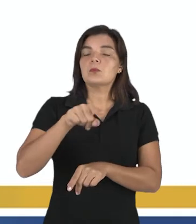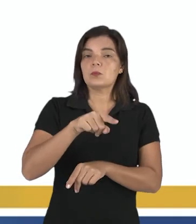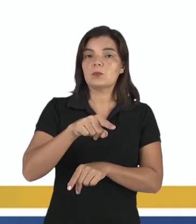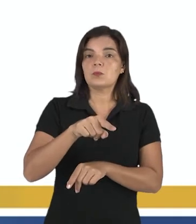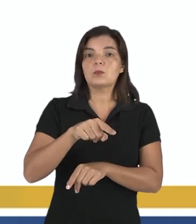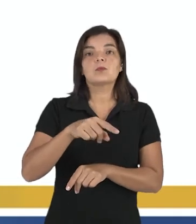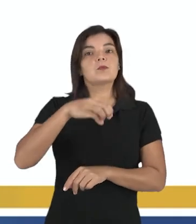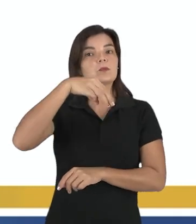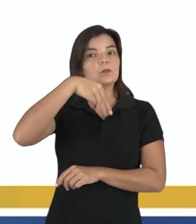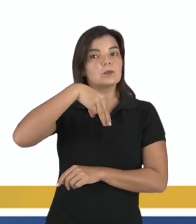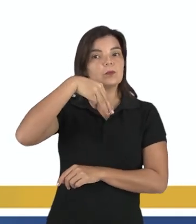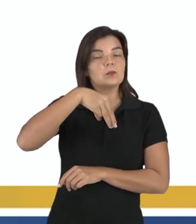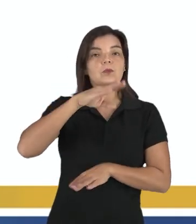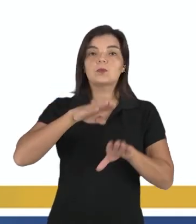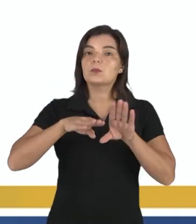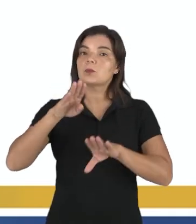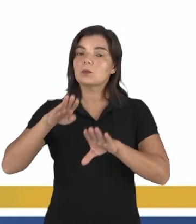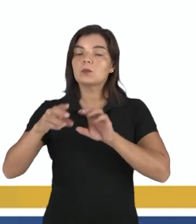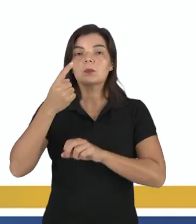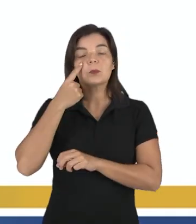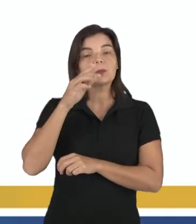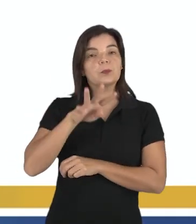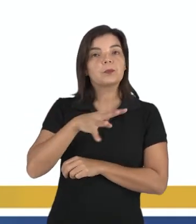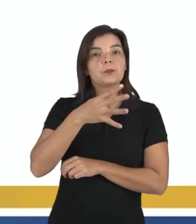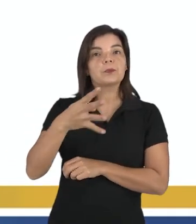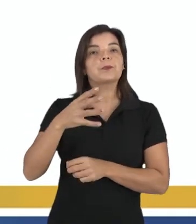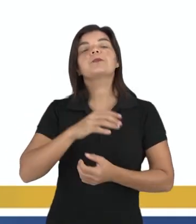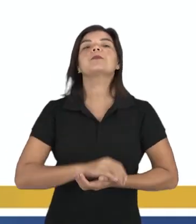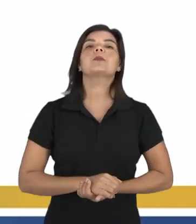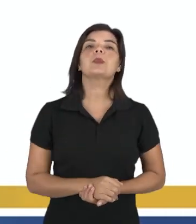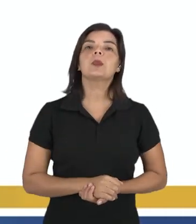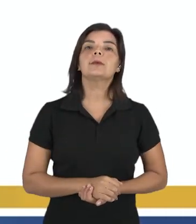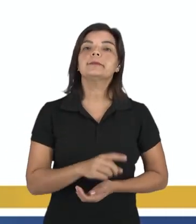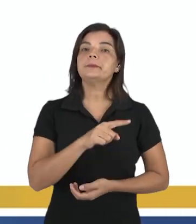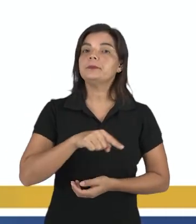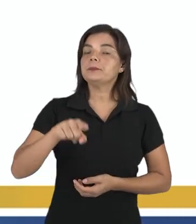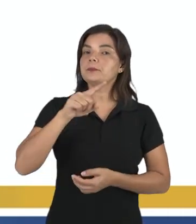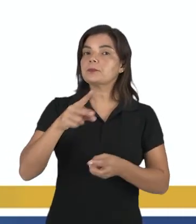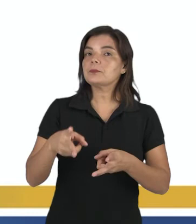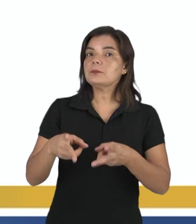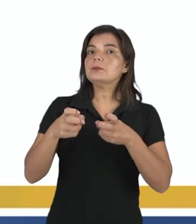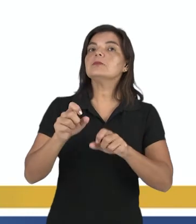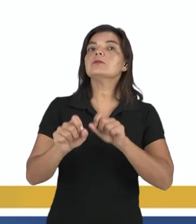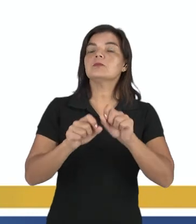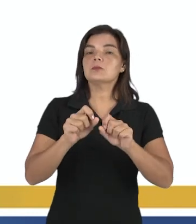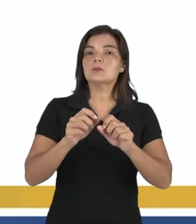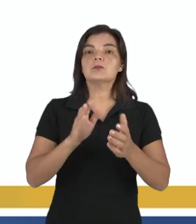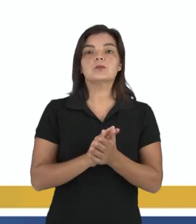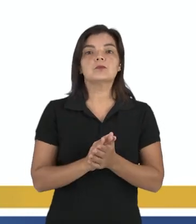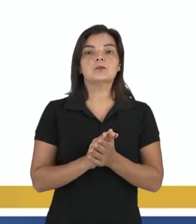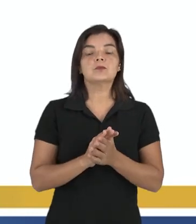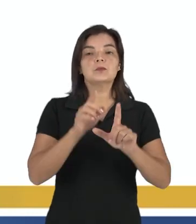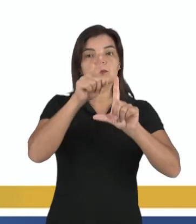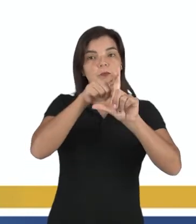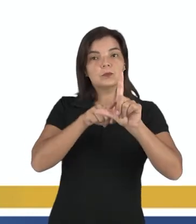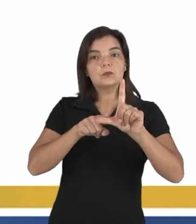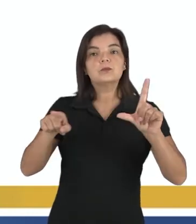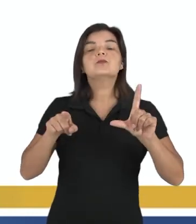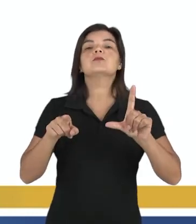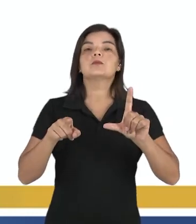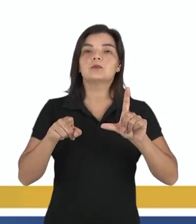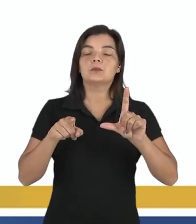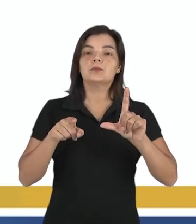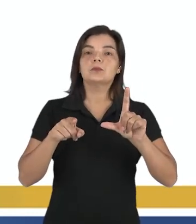os montantes, conforme vocês veem na tabelinha. Então vocês vão perceber que ao transpor esses valores da